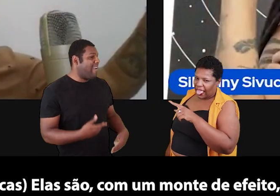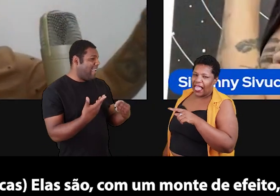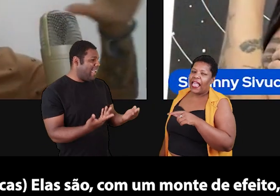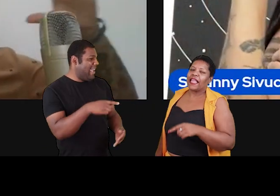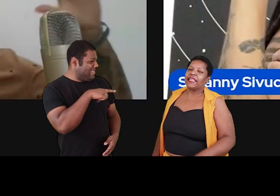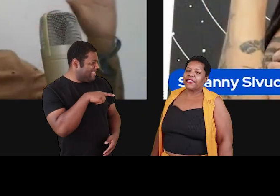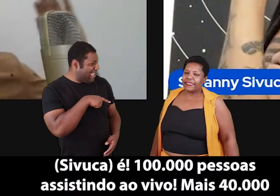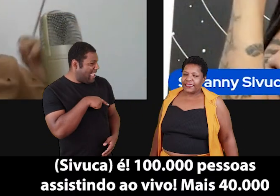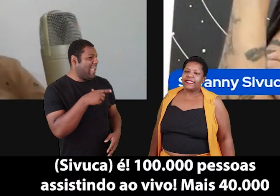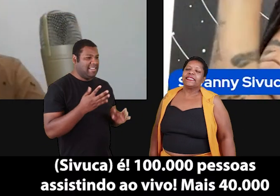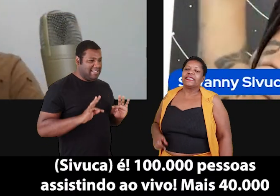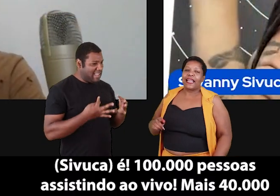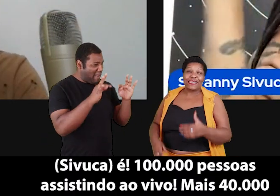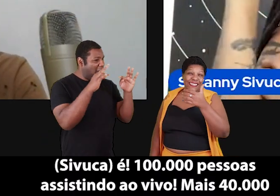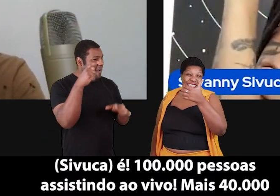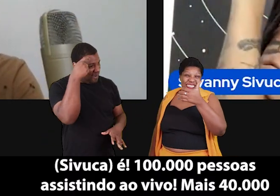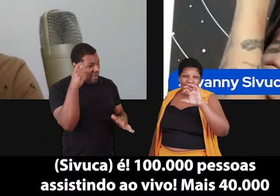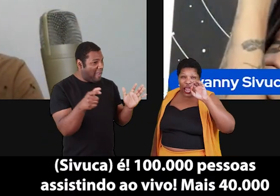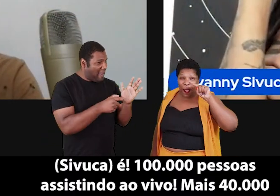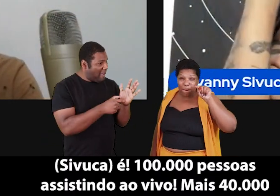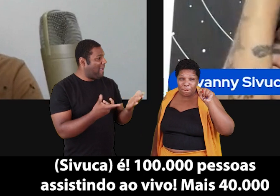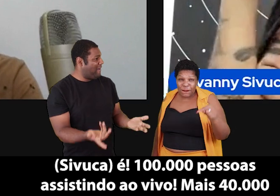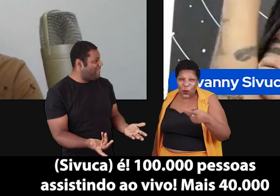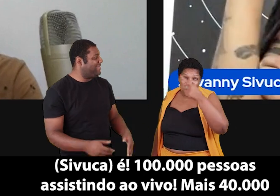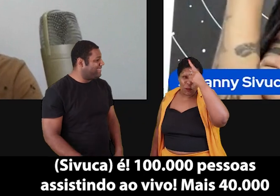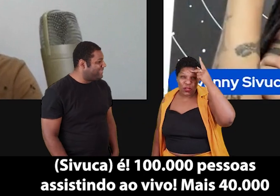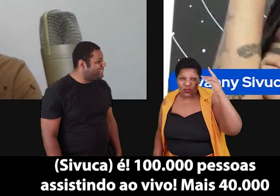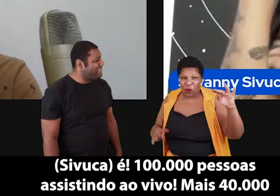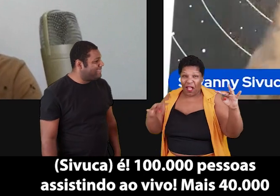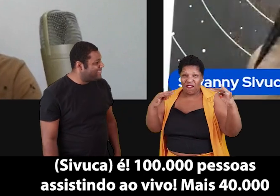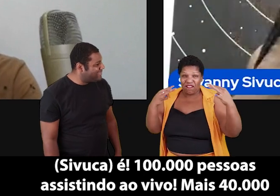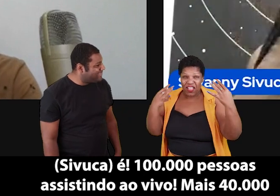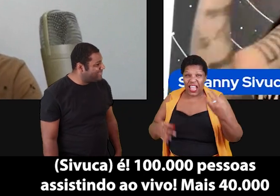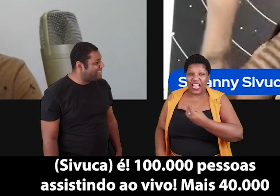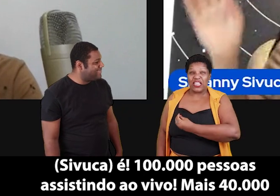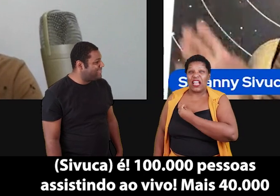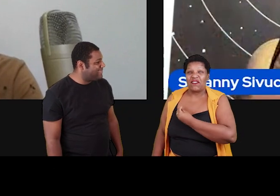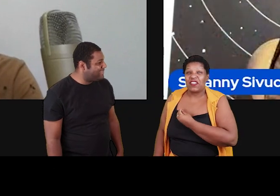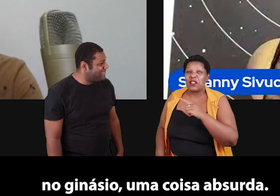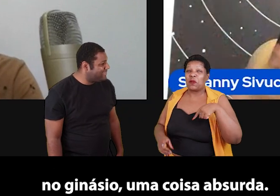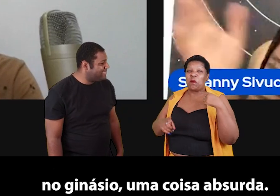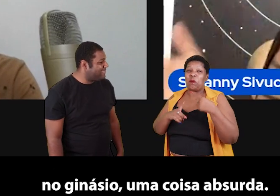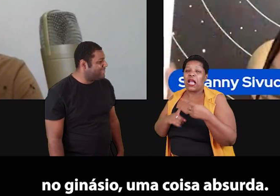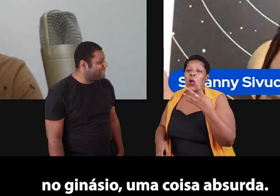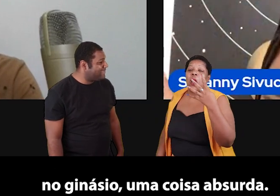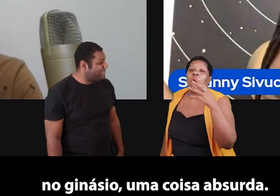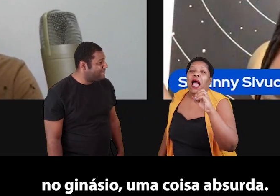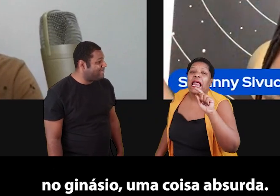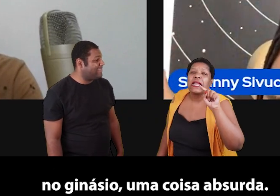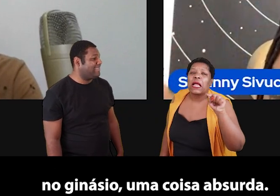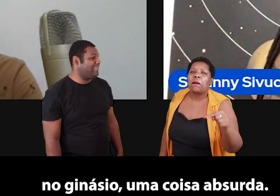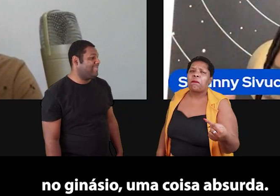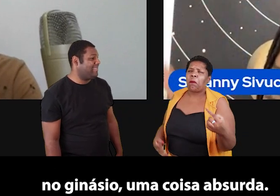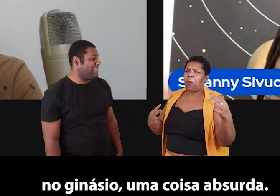efeito, luzes, né? 100 mil pessoas assistindo ao vivo, mais 40 no